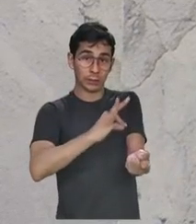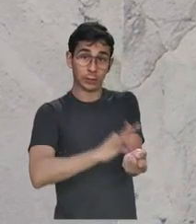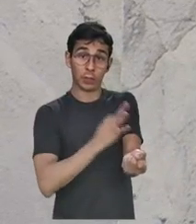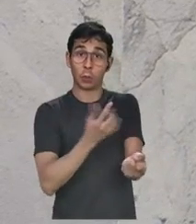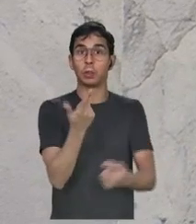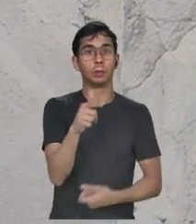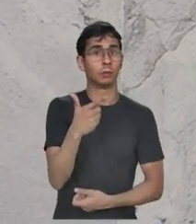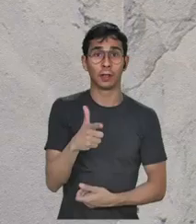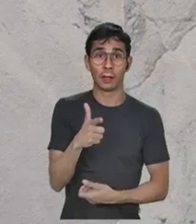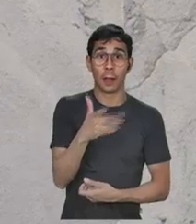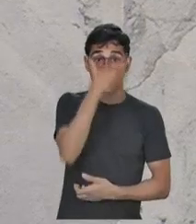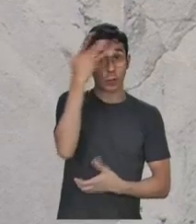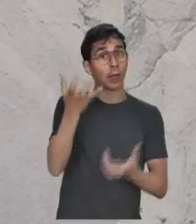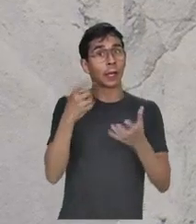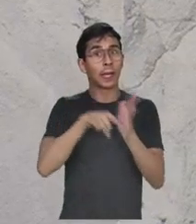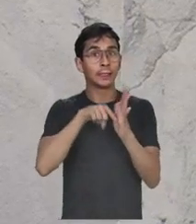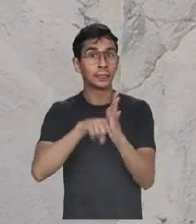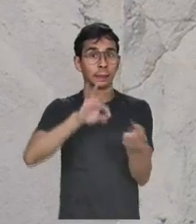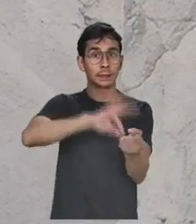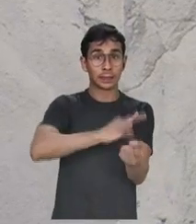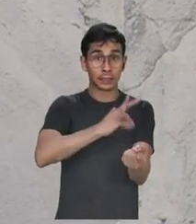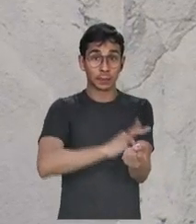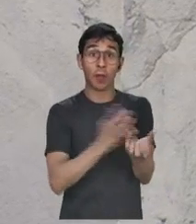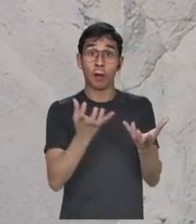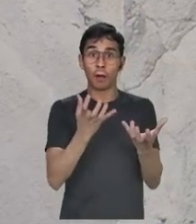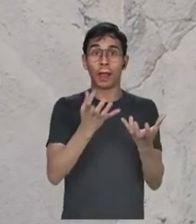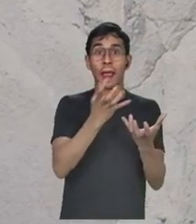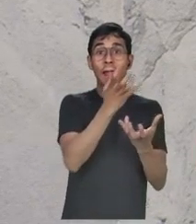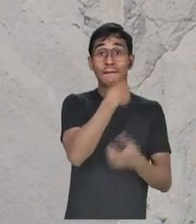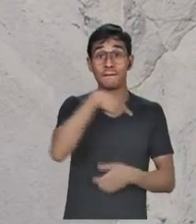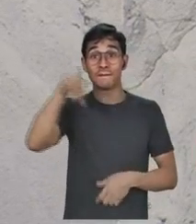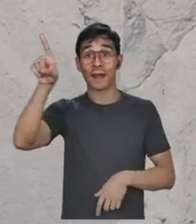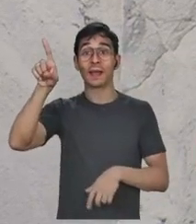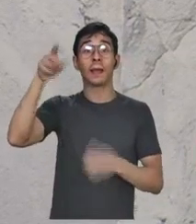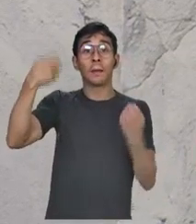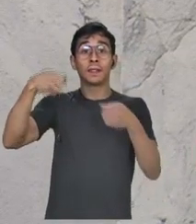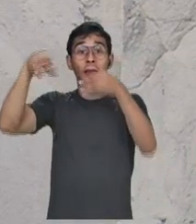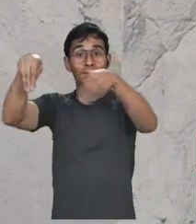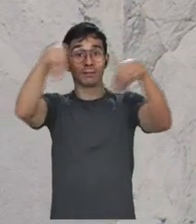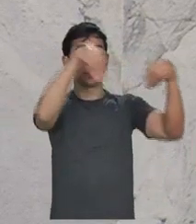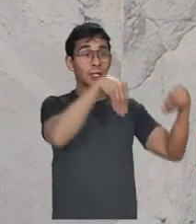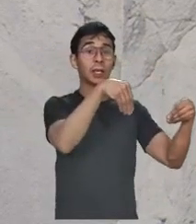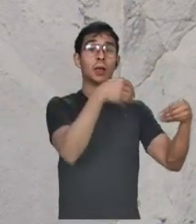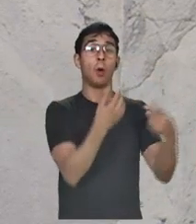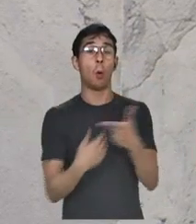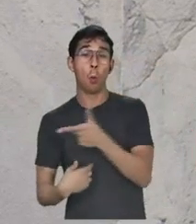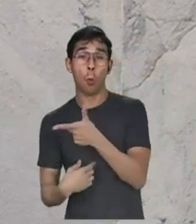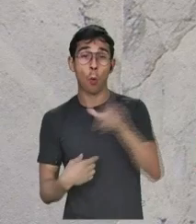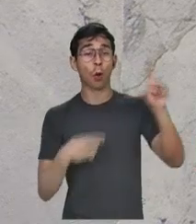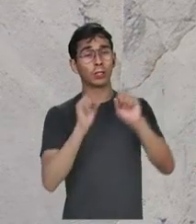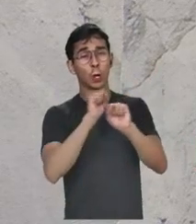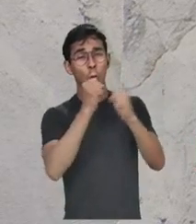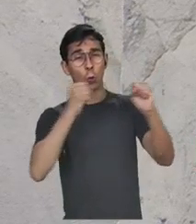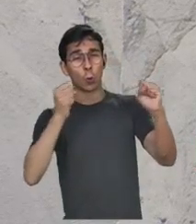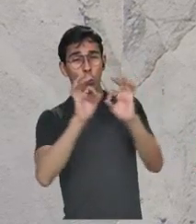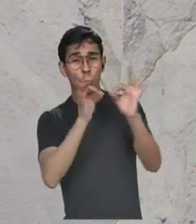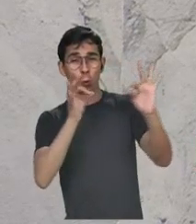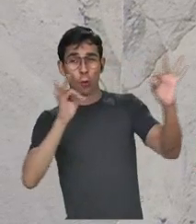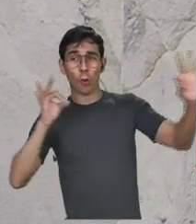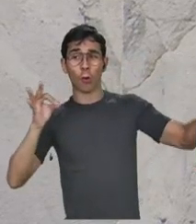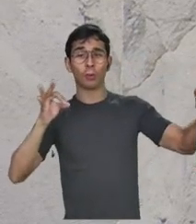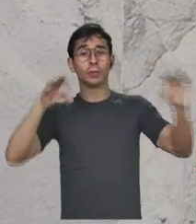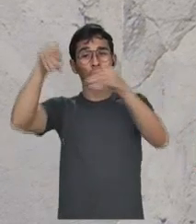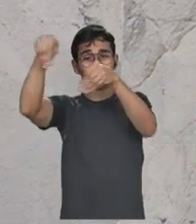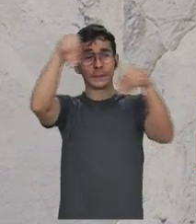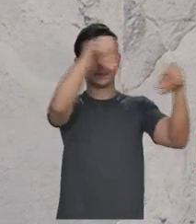muitas vezes o pessoal do mandaqui tem que mandar a pessoa pra mogi das cruzes quase 80 quilômetros as